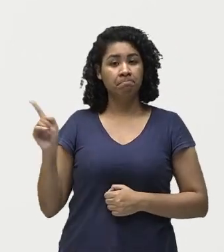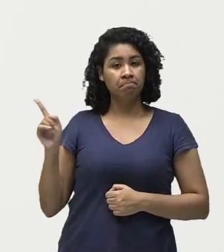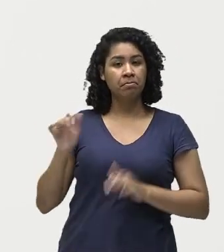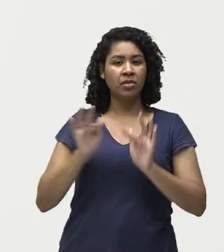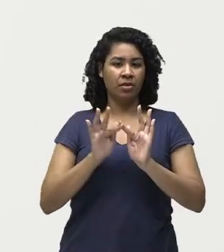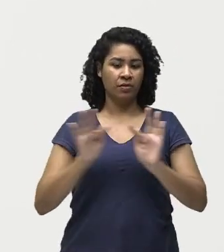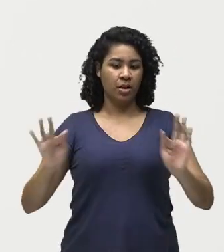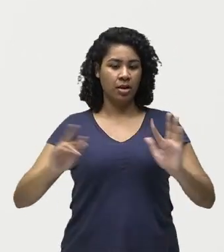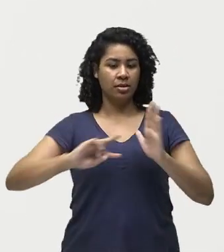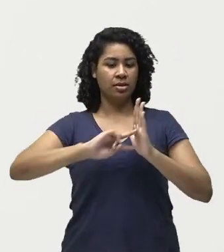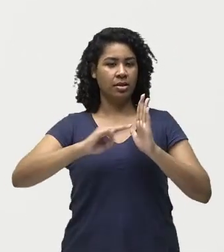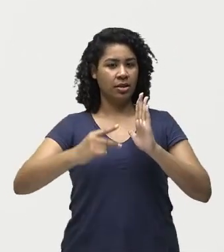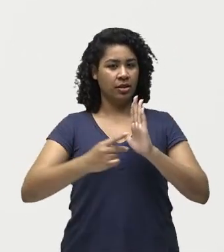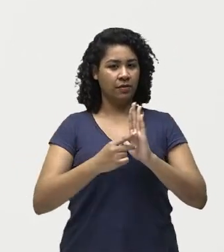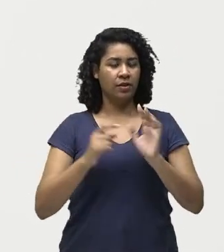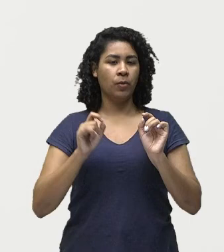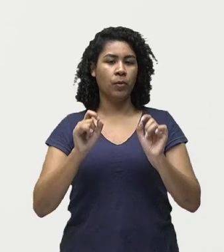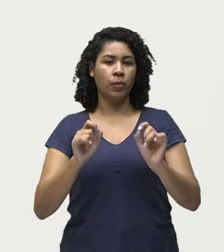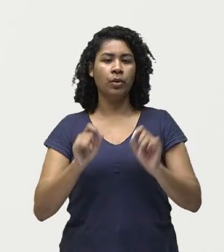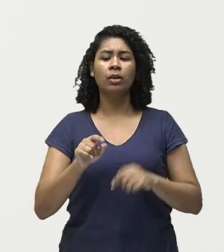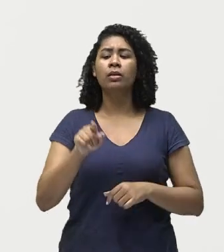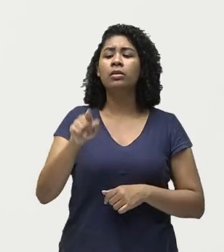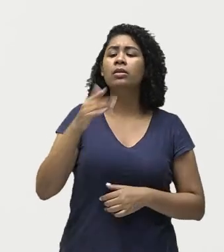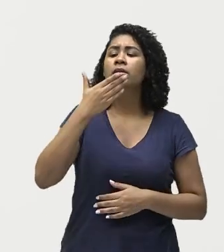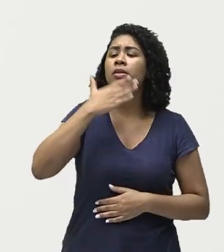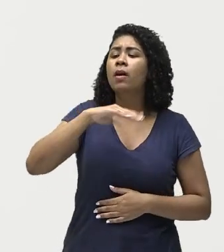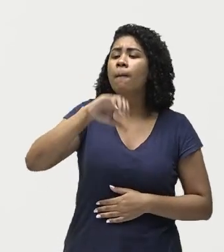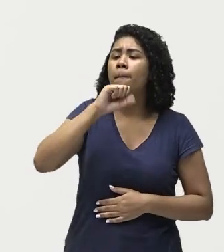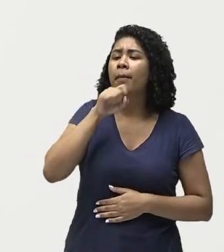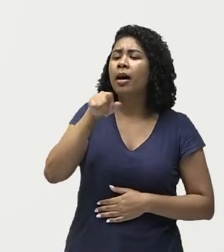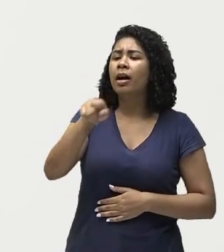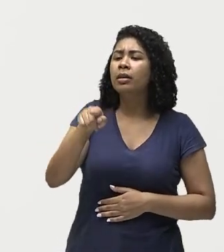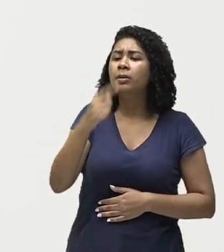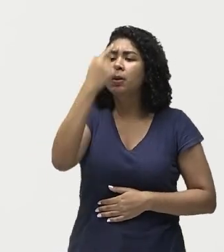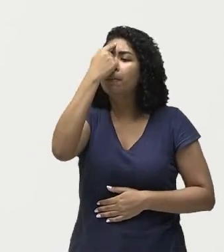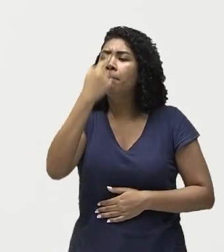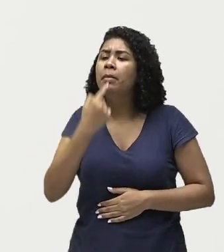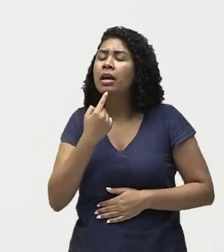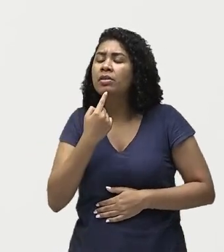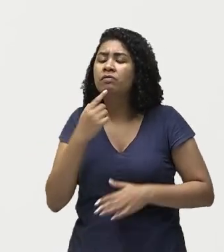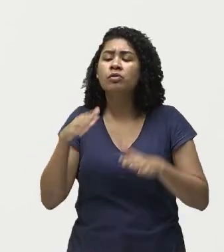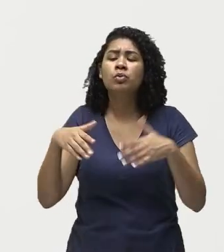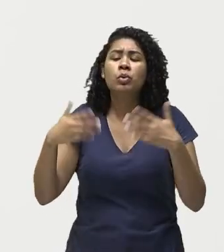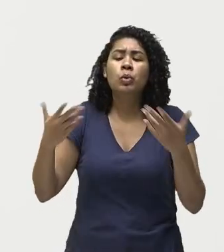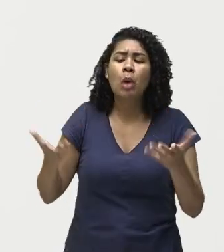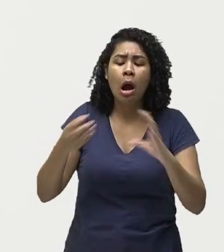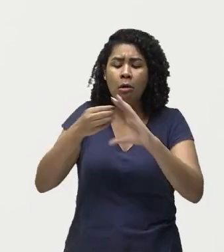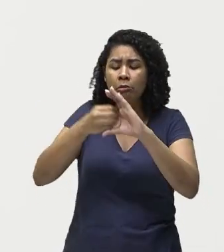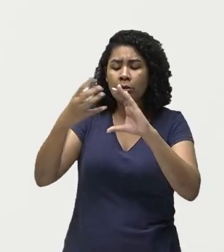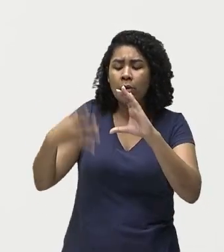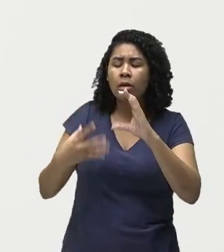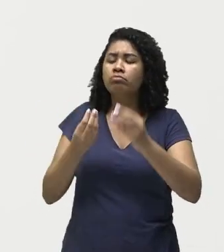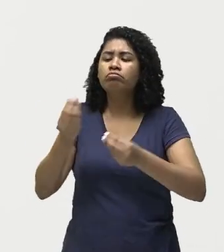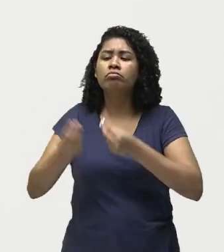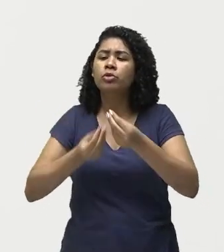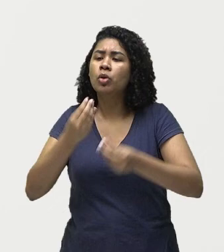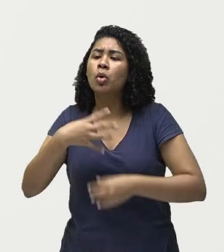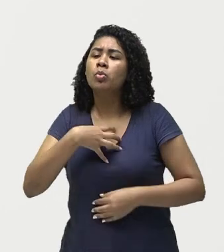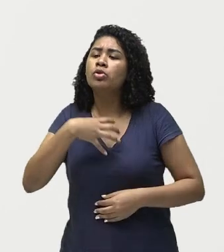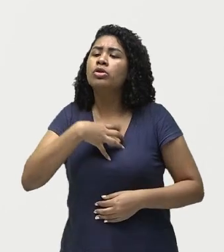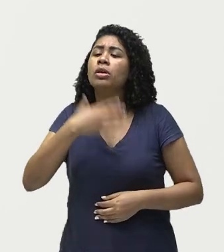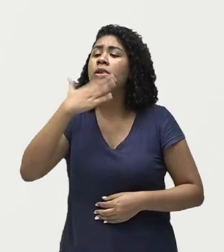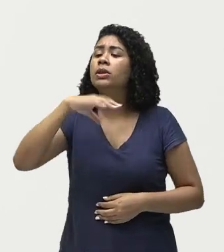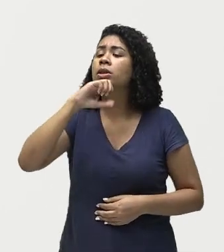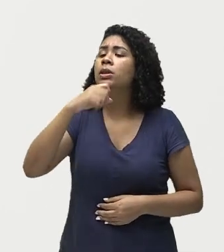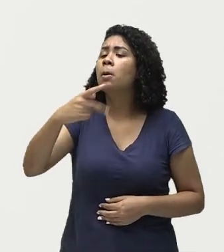como que o seu pai é? Como é que ele é, a personalidade dele, né? Se eu quisesse perguntar como que o Pedro é, por